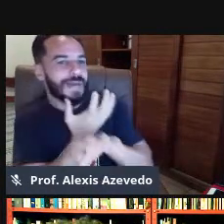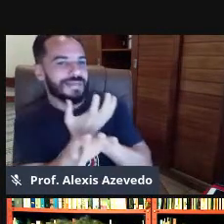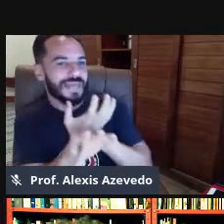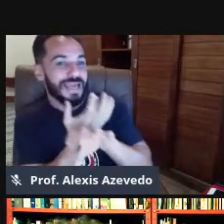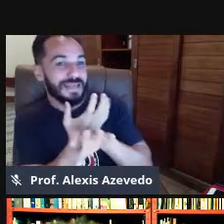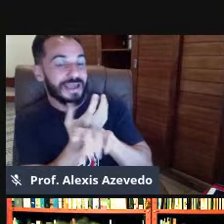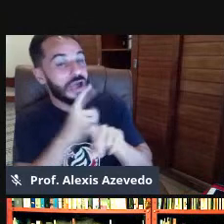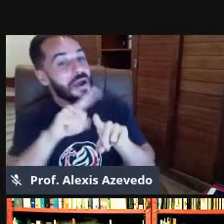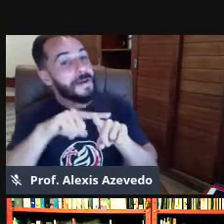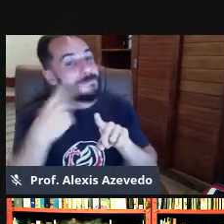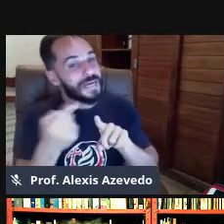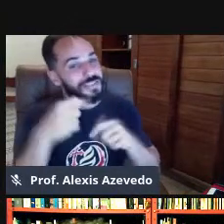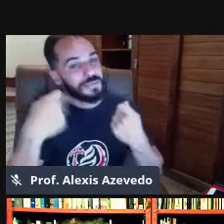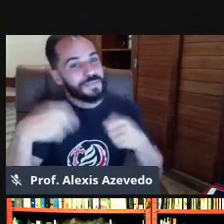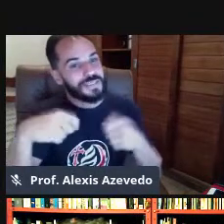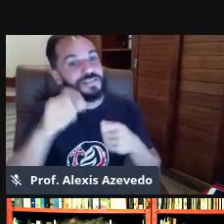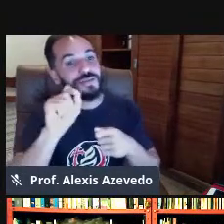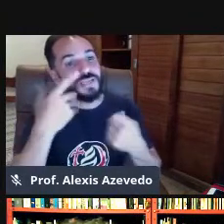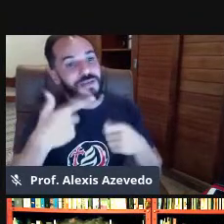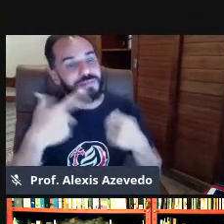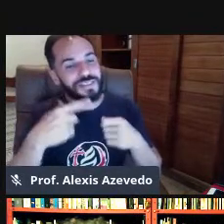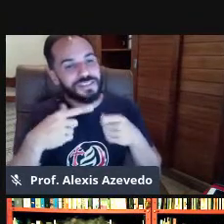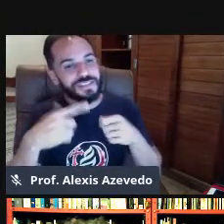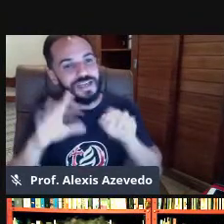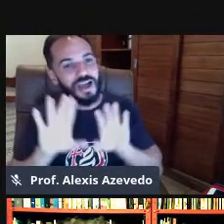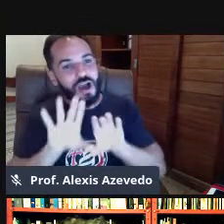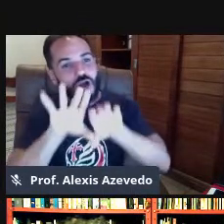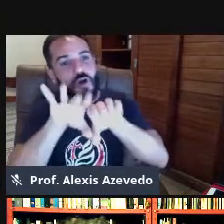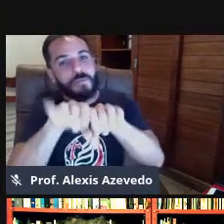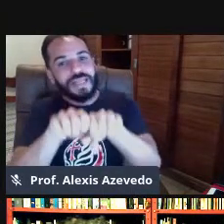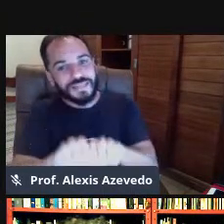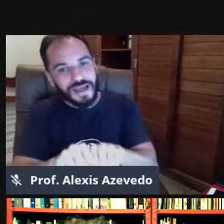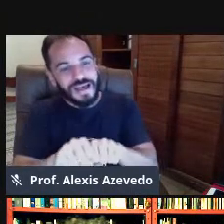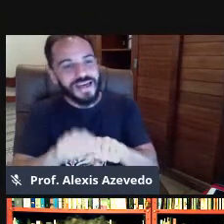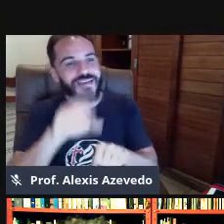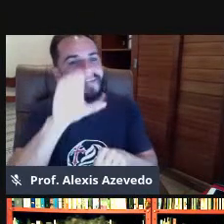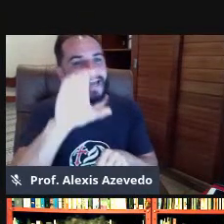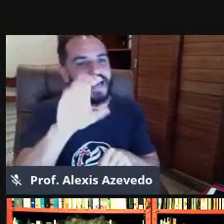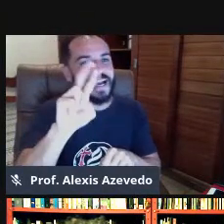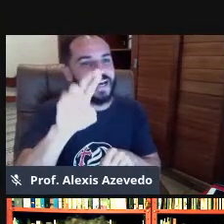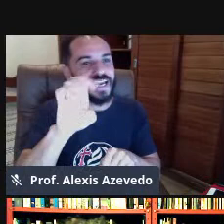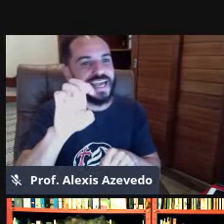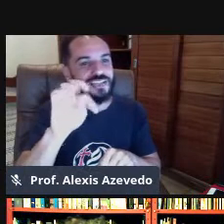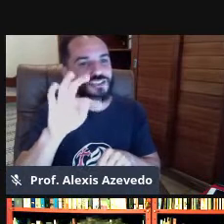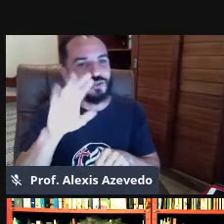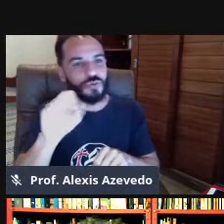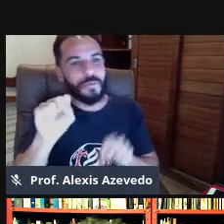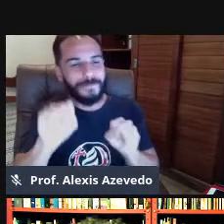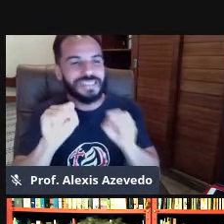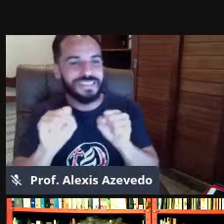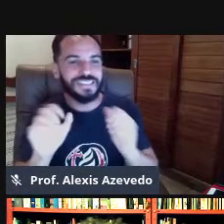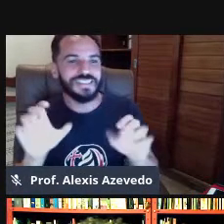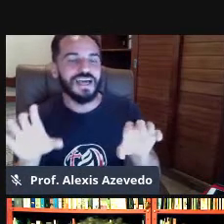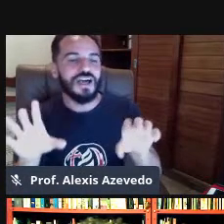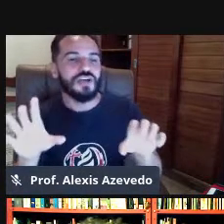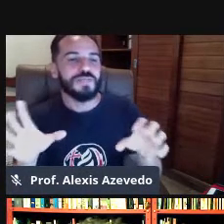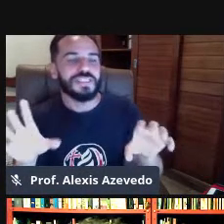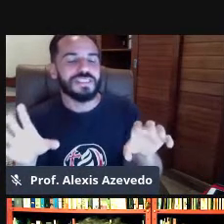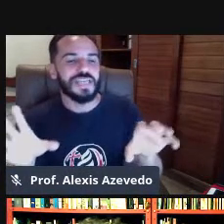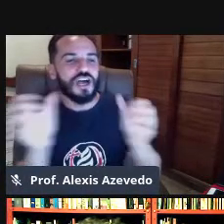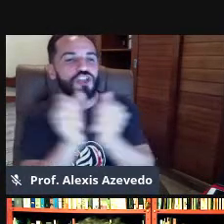ou menos essa quantidade de créditos que aparece aqui para vocês, né? Então, nós temos tantos créditos para